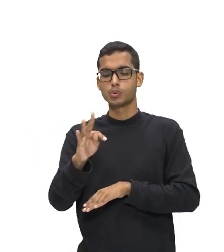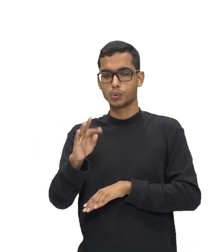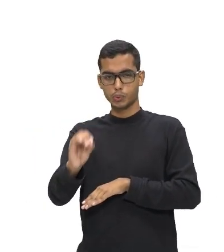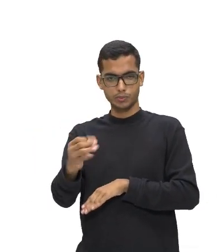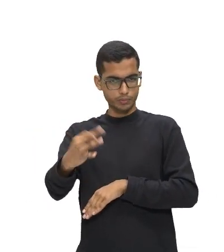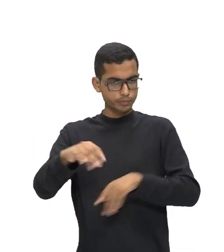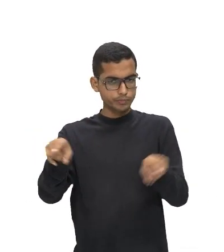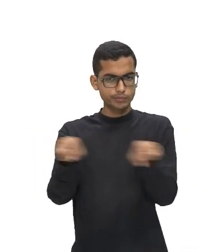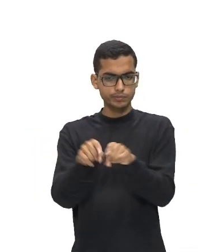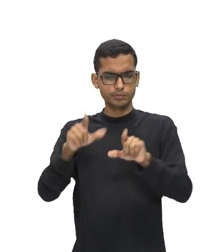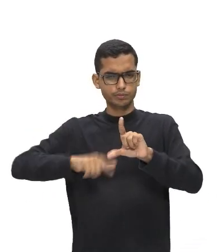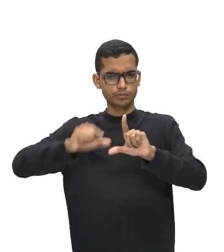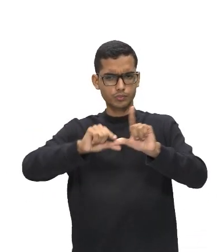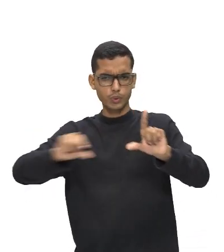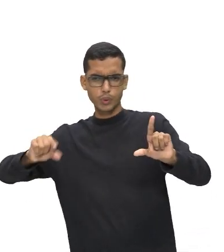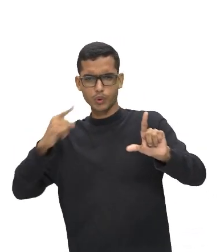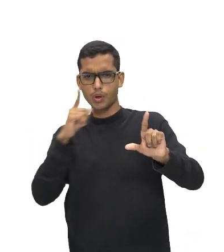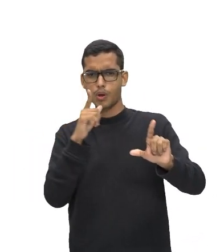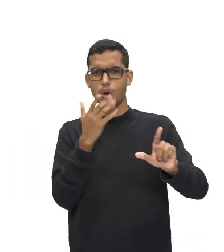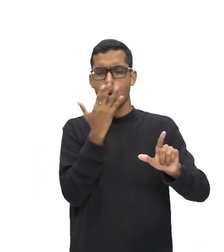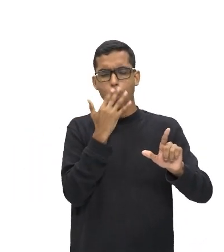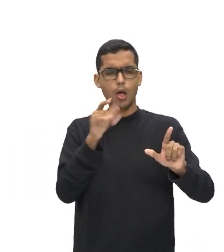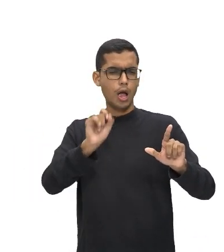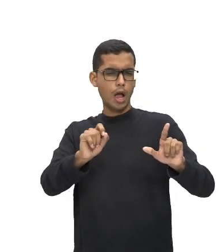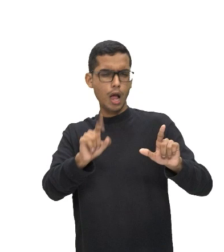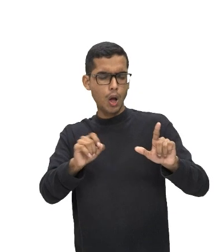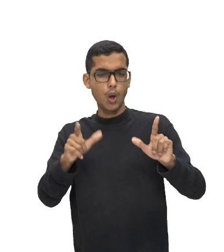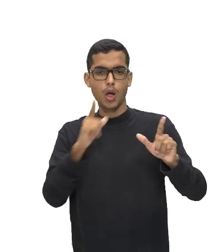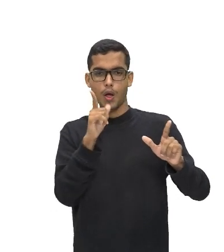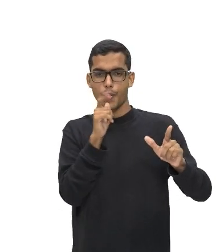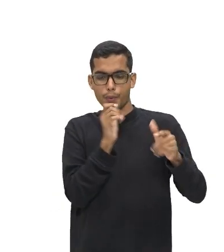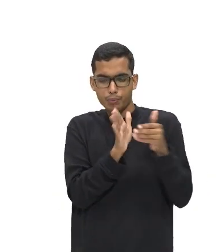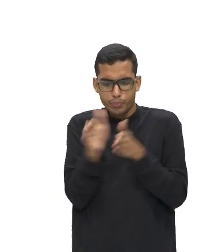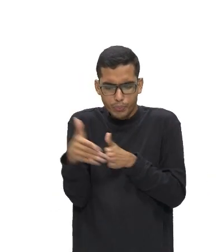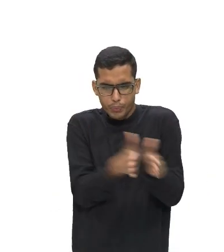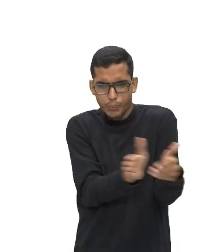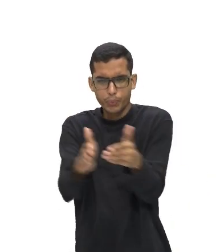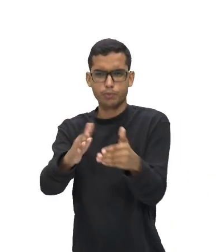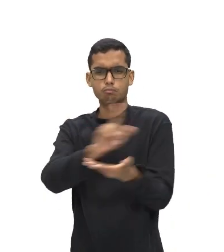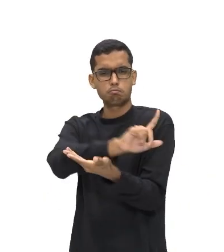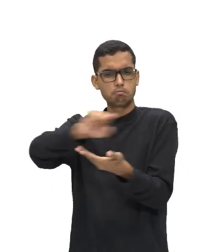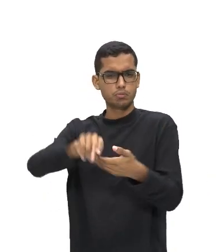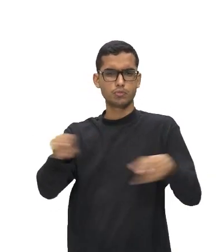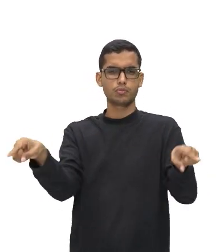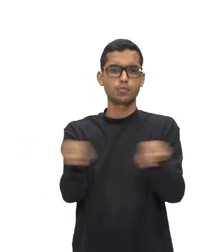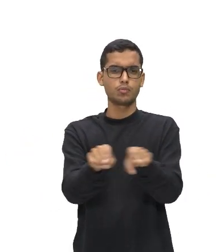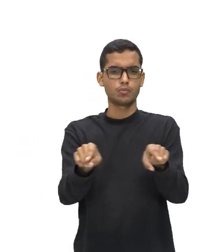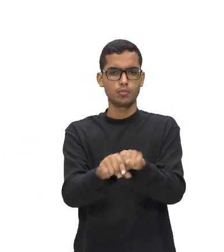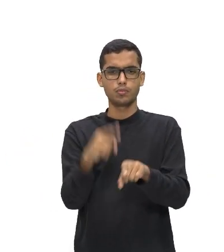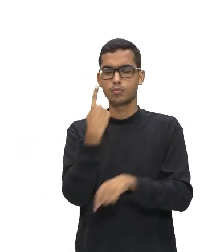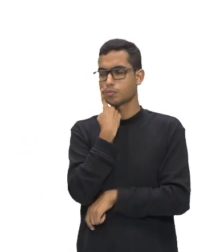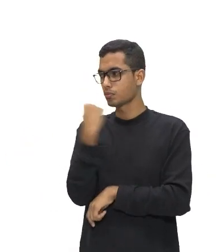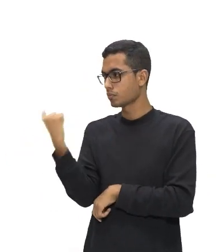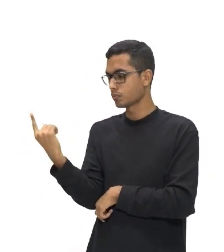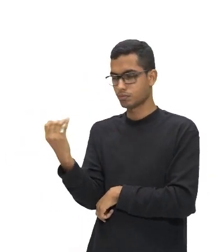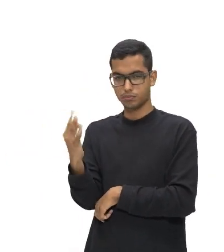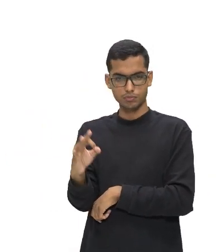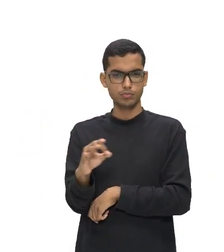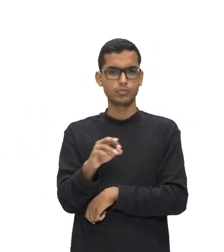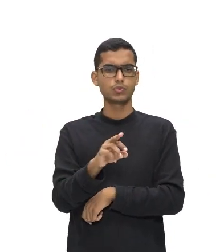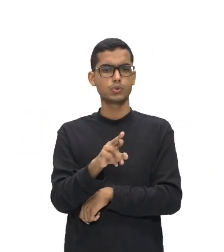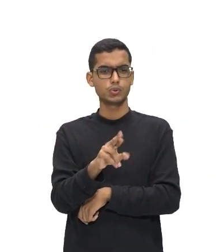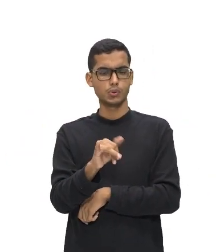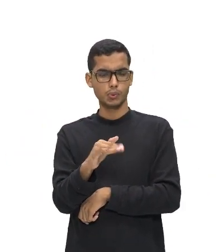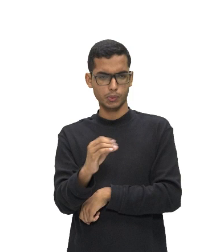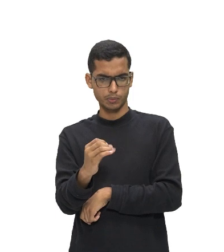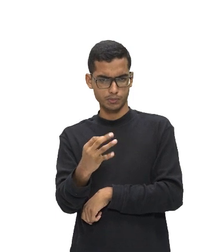vou olhar e tem uma linha azul. E ao lado da linha azul está dizendo o que significa essa linha, que é o rio.